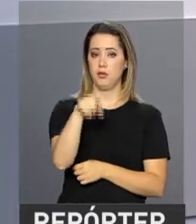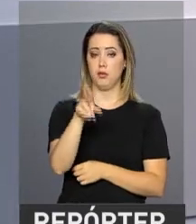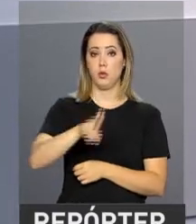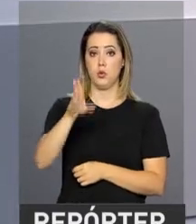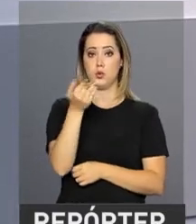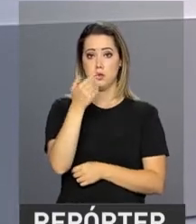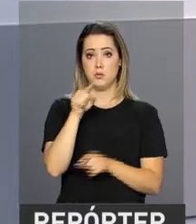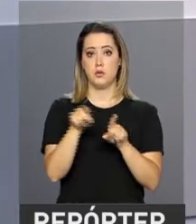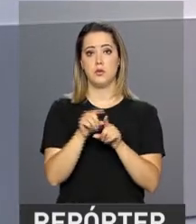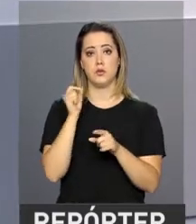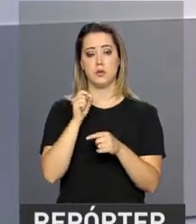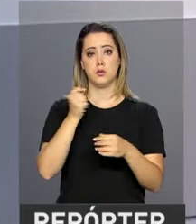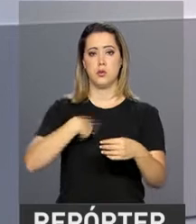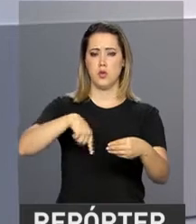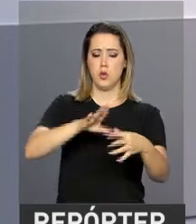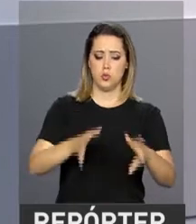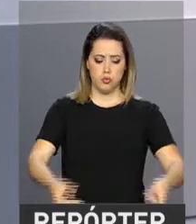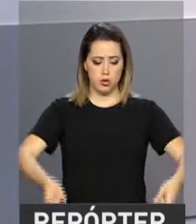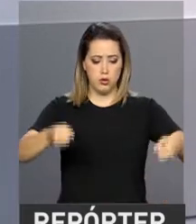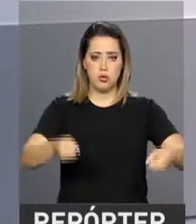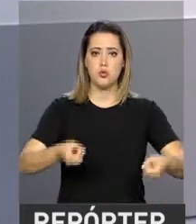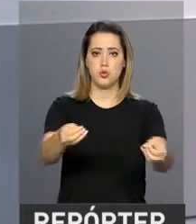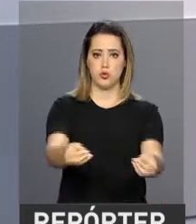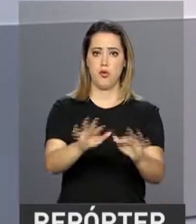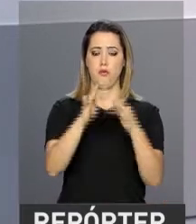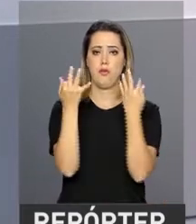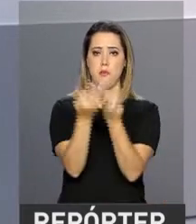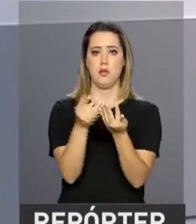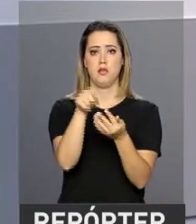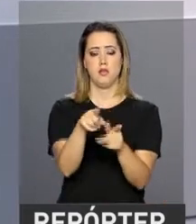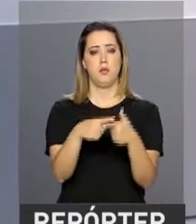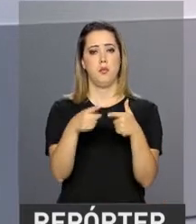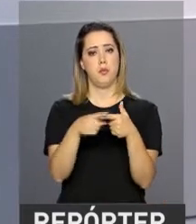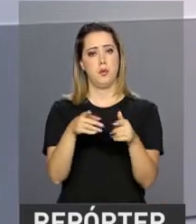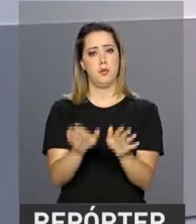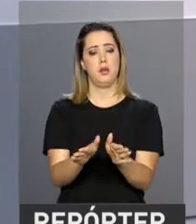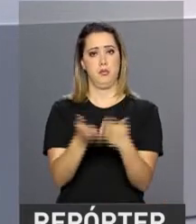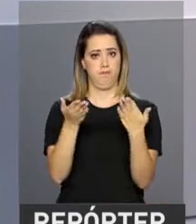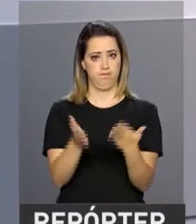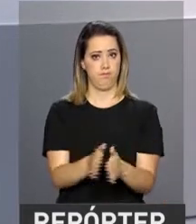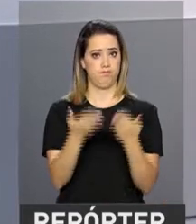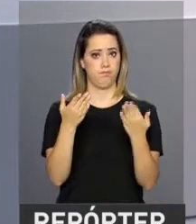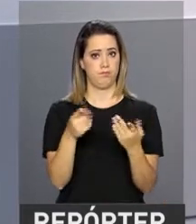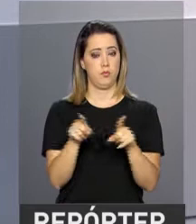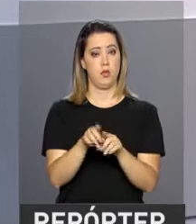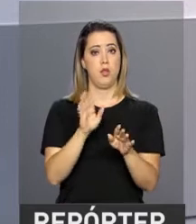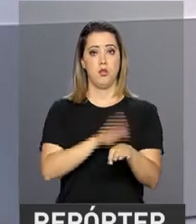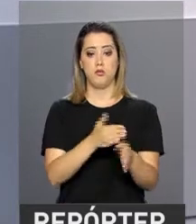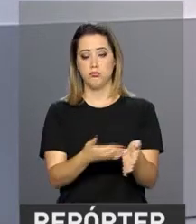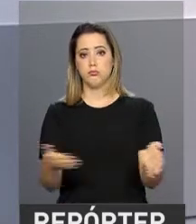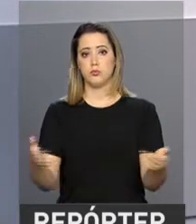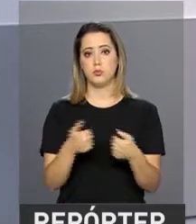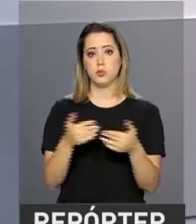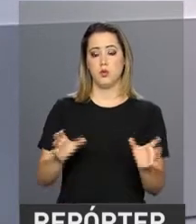usa esses alimentos na composição de cestas entregues a famílias em situação de vulnerabilidade e o prazo está aberto para